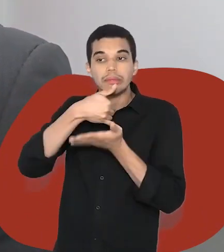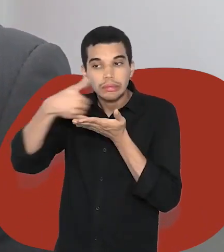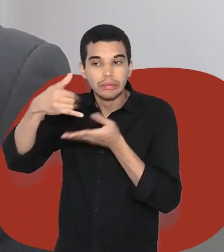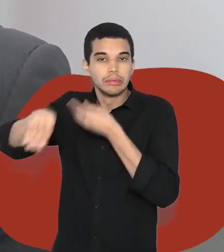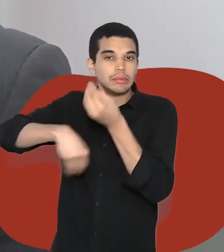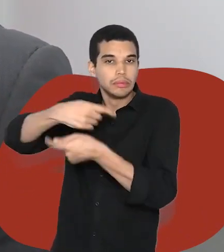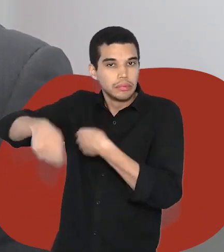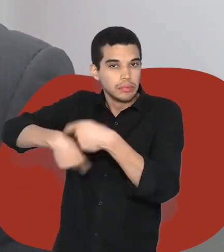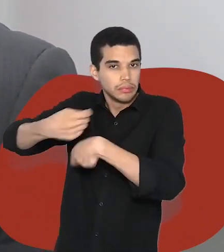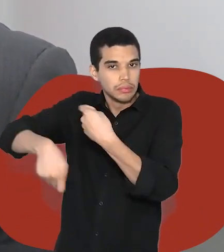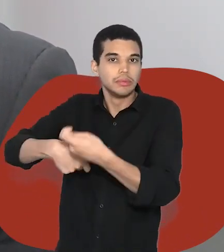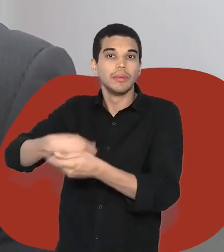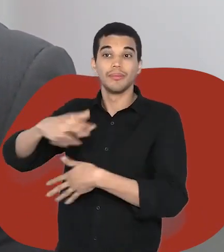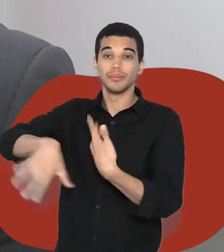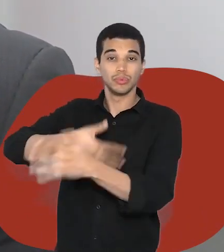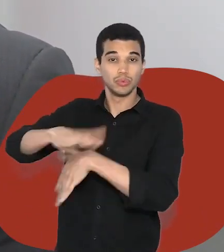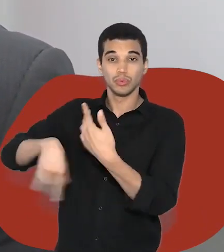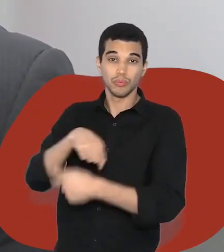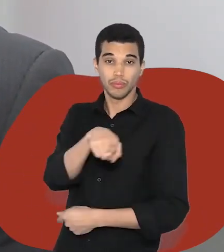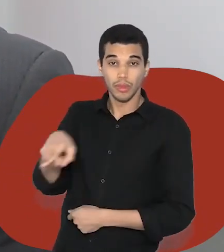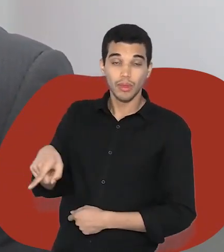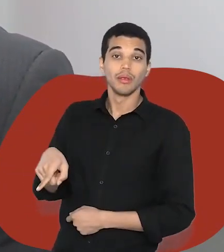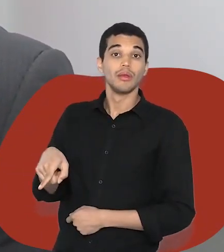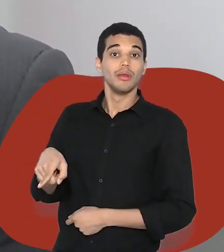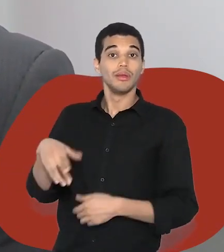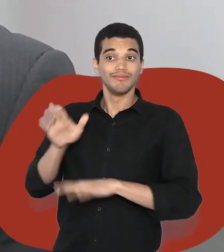submetidos ao tráfico de drogas e muitas vezes